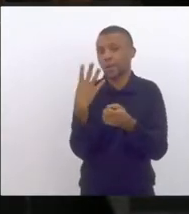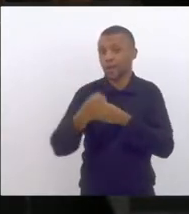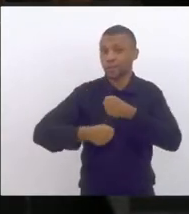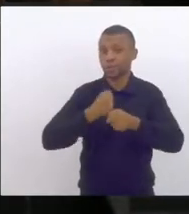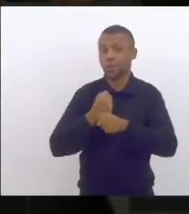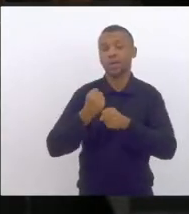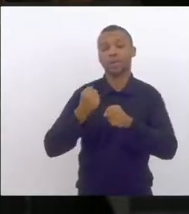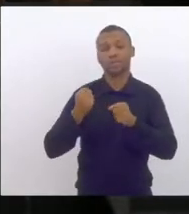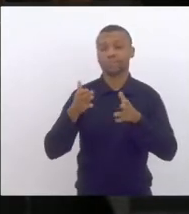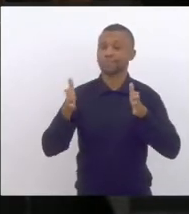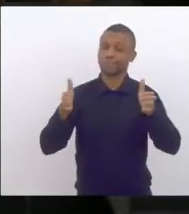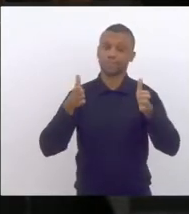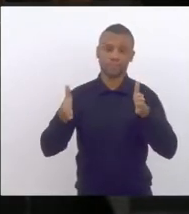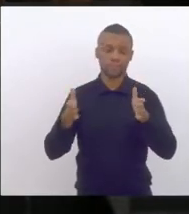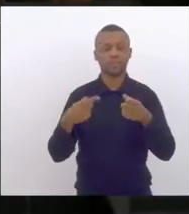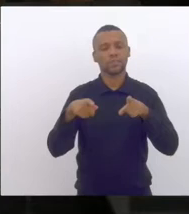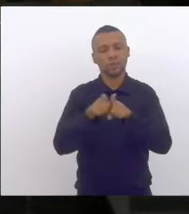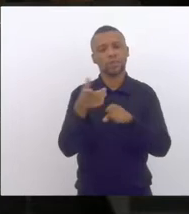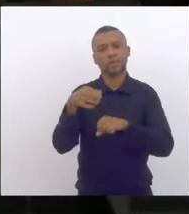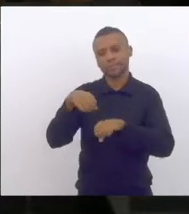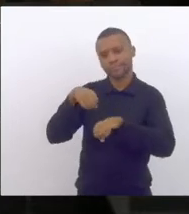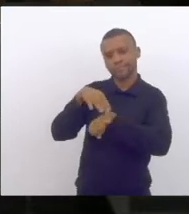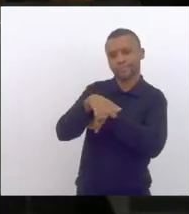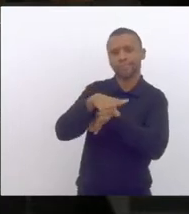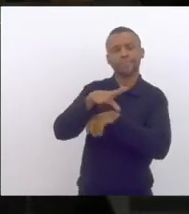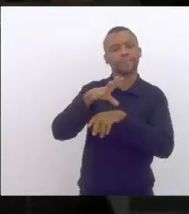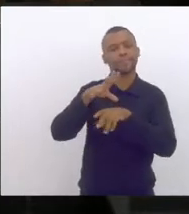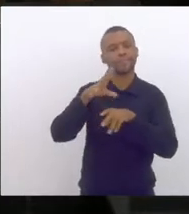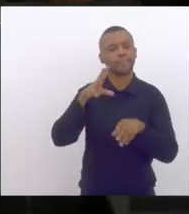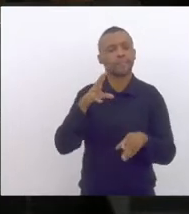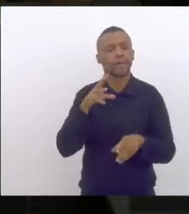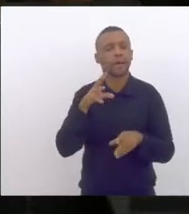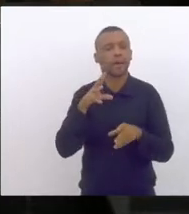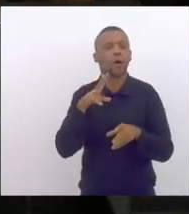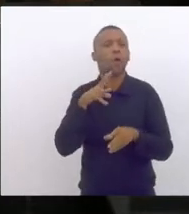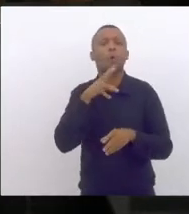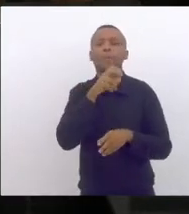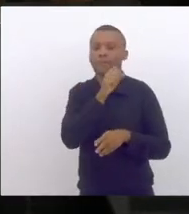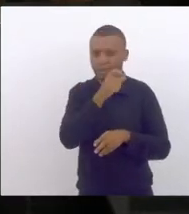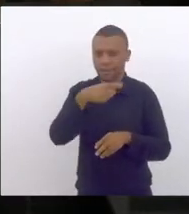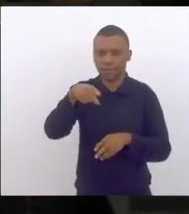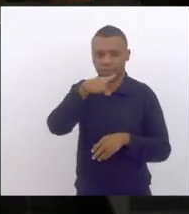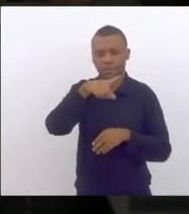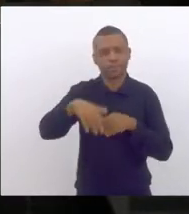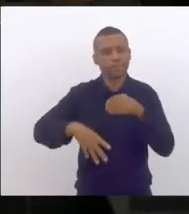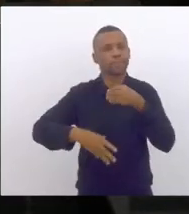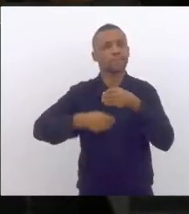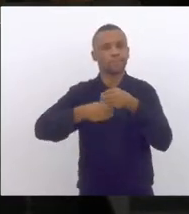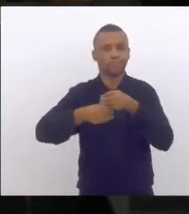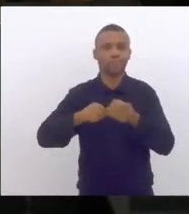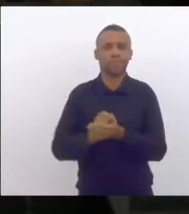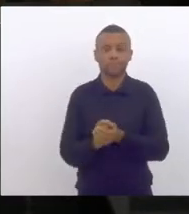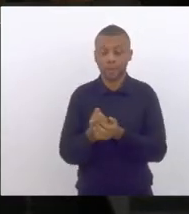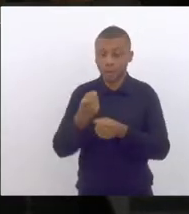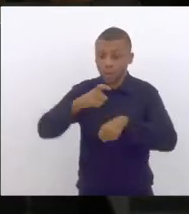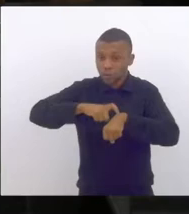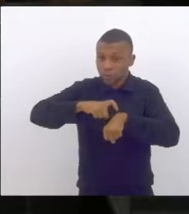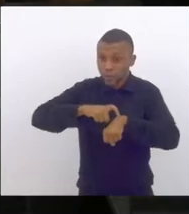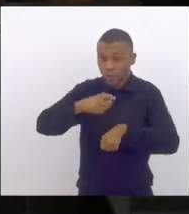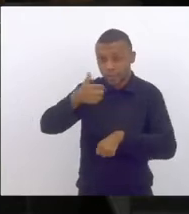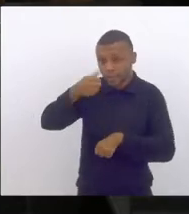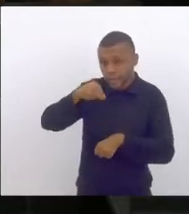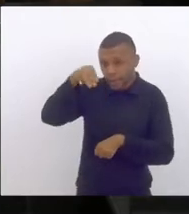então também deixo aqui essa observação Sr Presidente e no tempo que me cabe 10